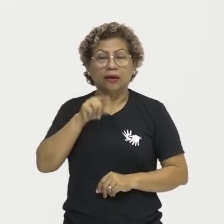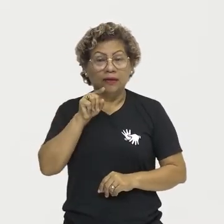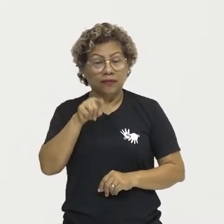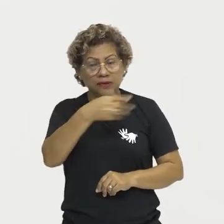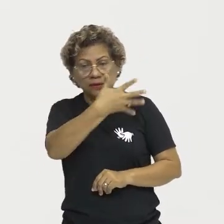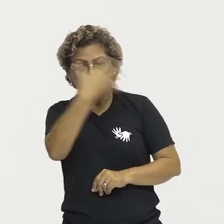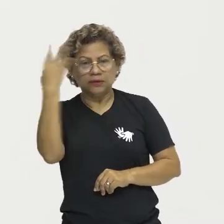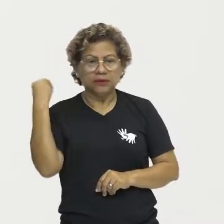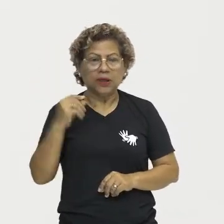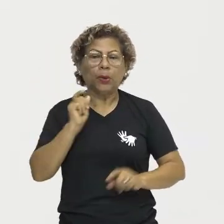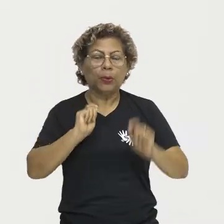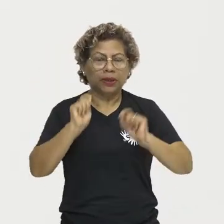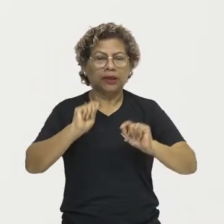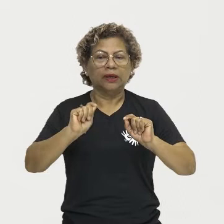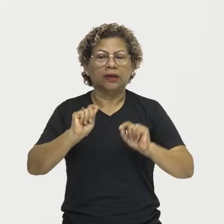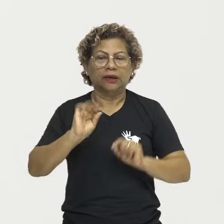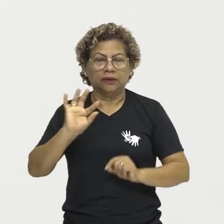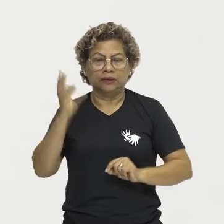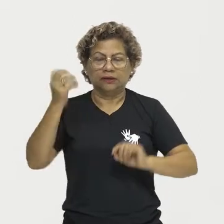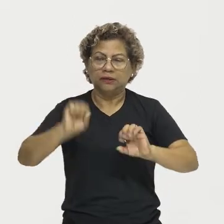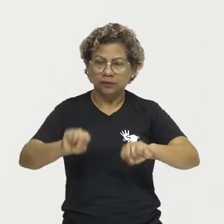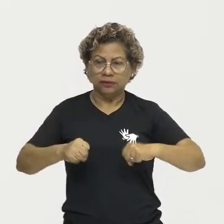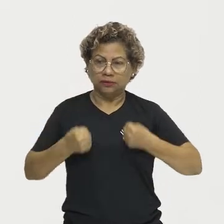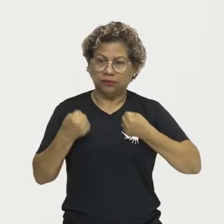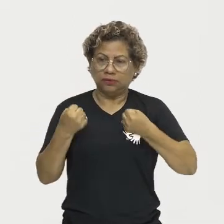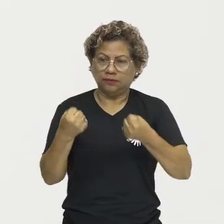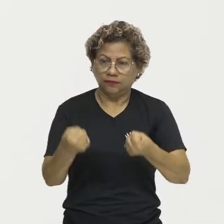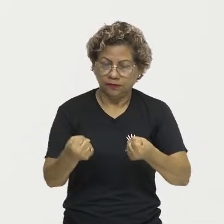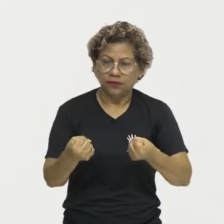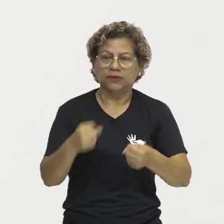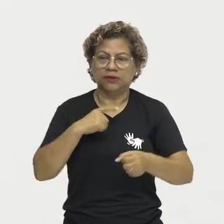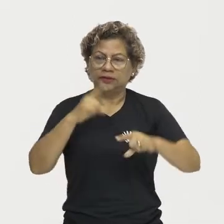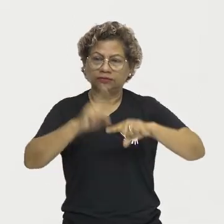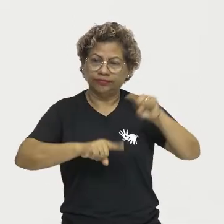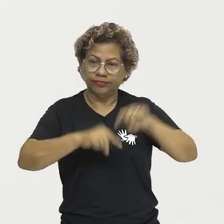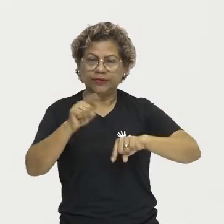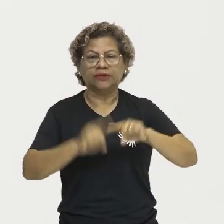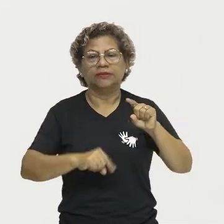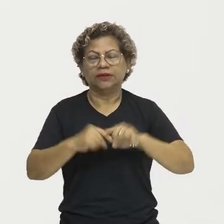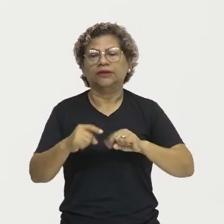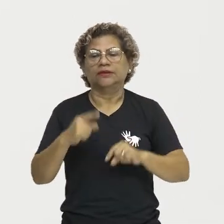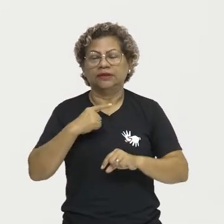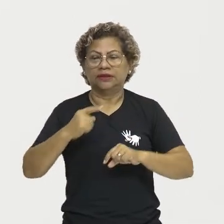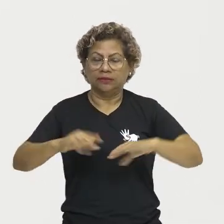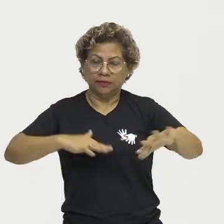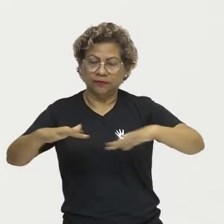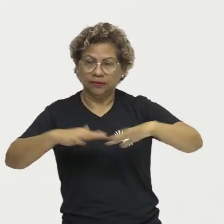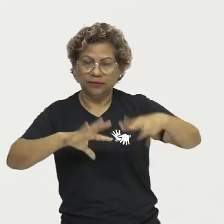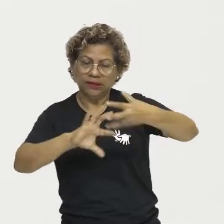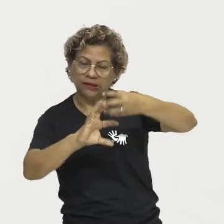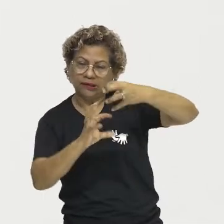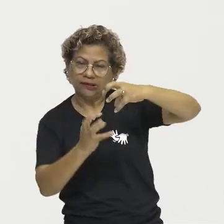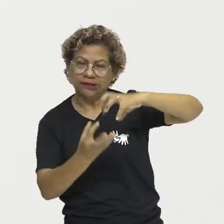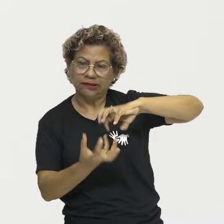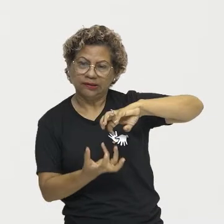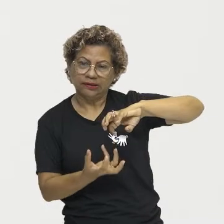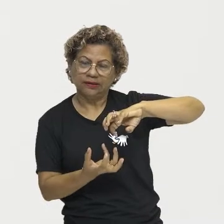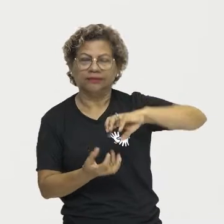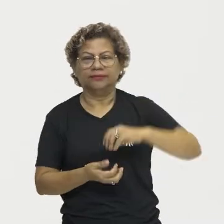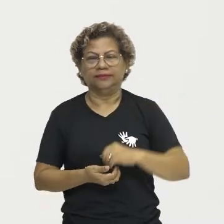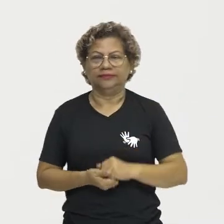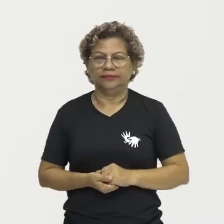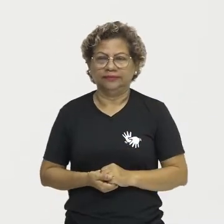os efeitos que a força pode ter sobre um corpo, que são o movimento e a deformação. Aí está,